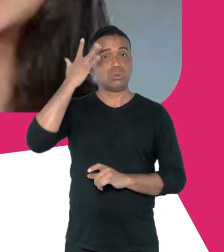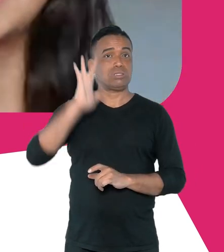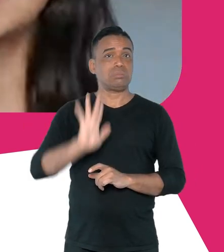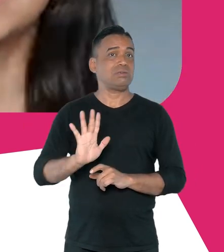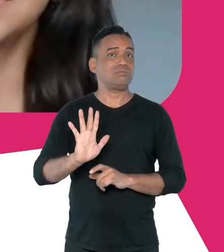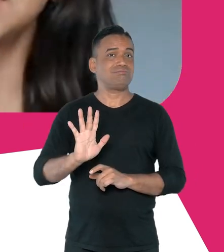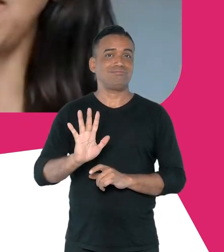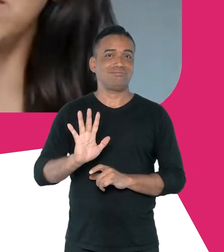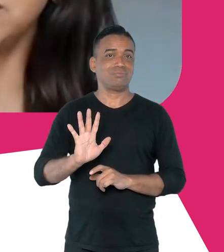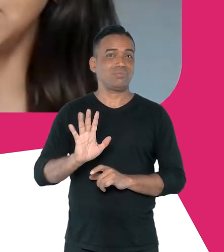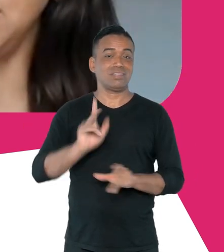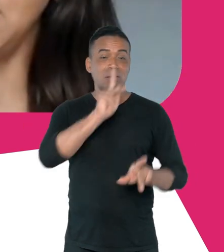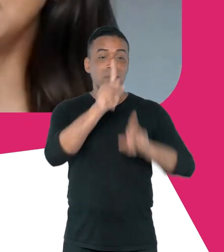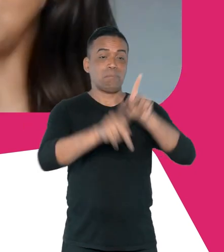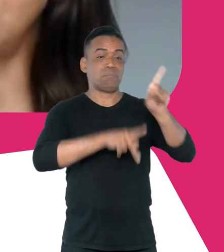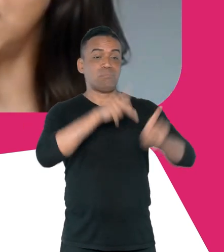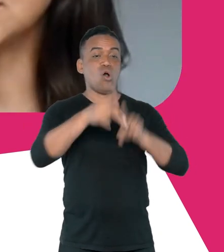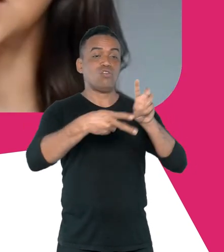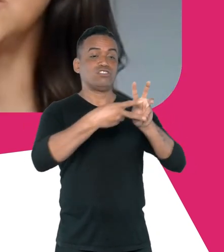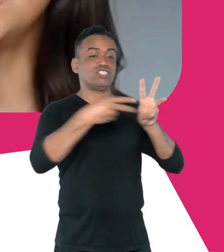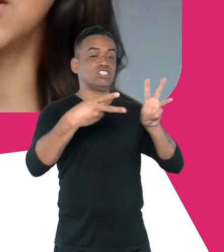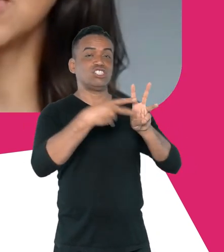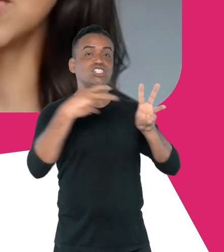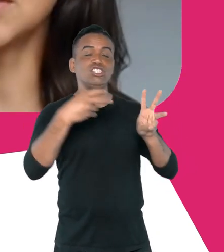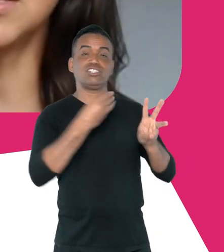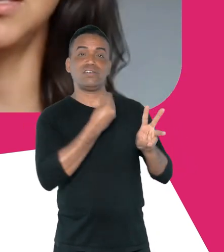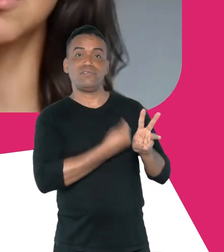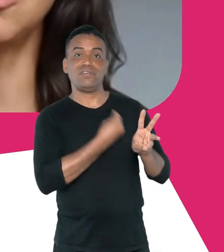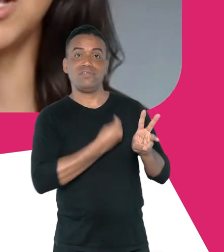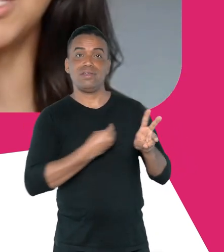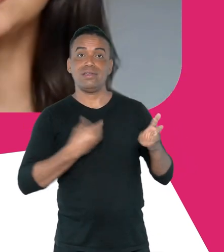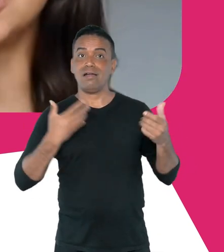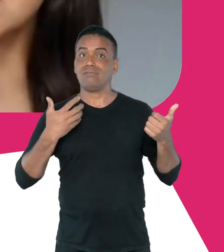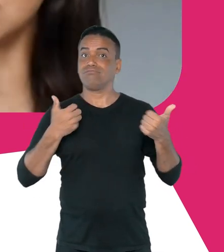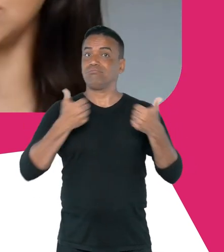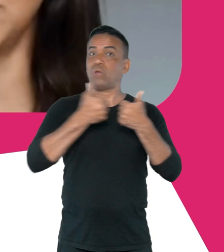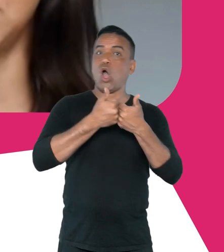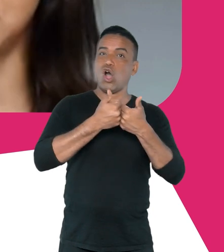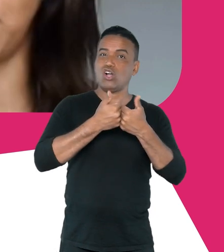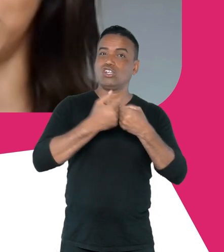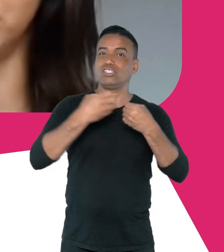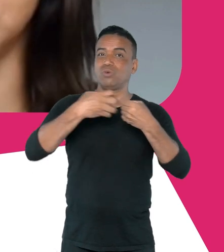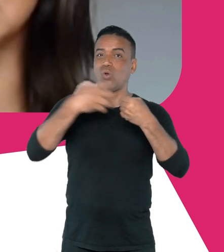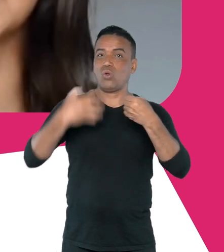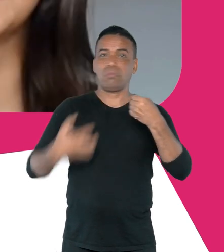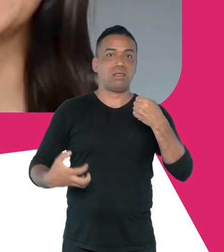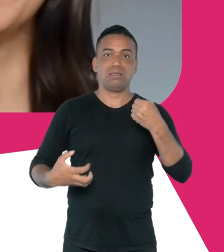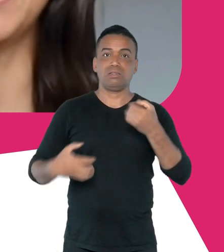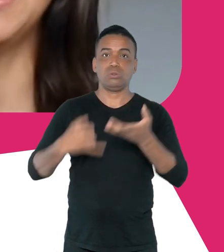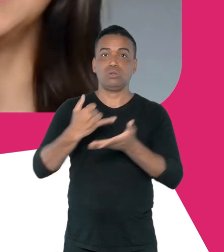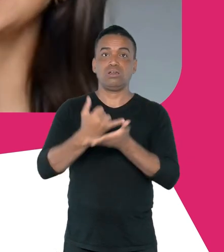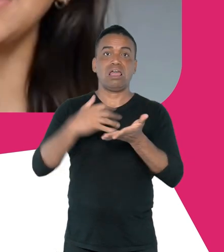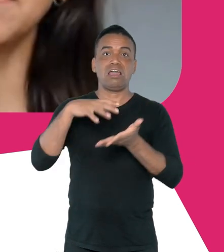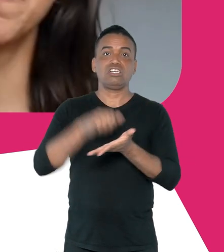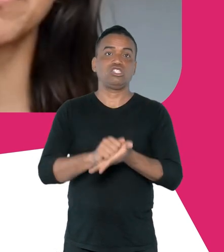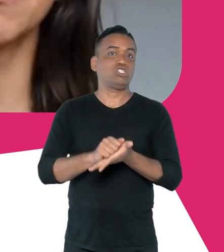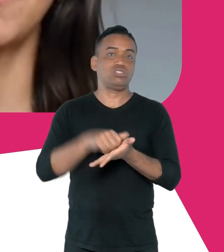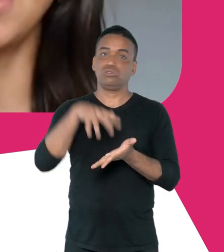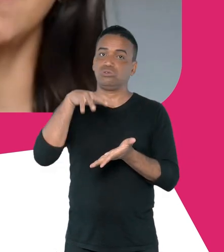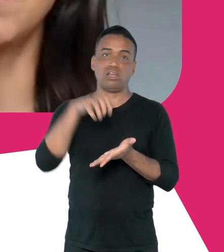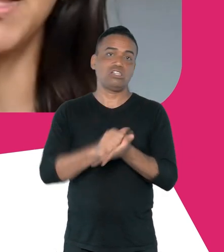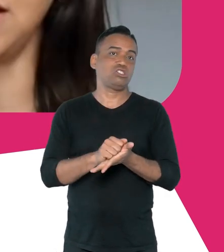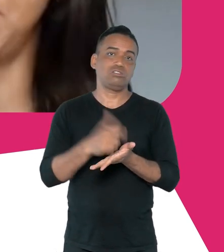dizer quem eram esses povos que habitavam essa região nossa aqui, não tinha registro sobre esses povos, né? E